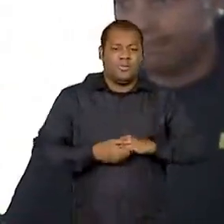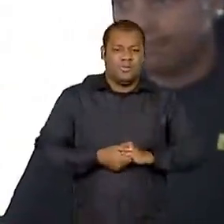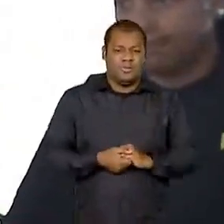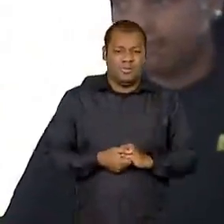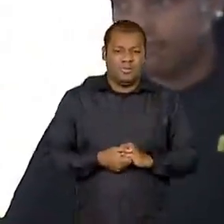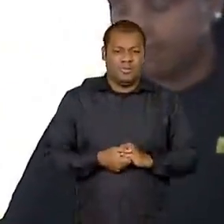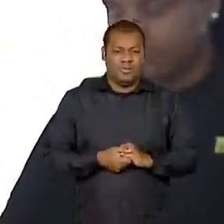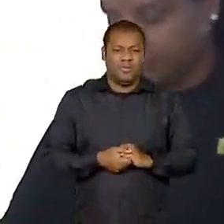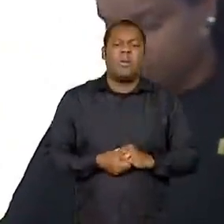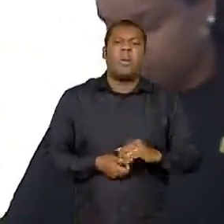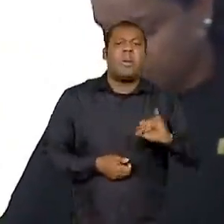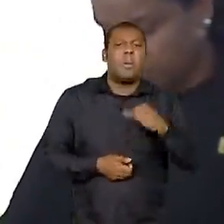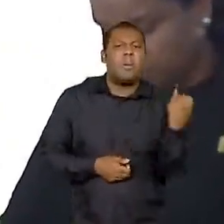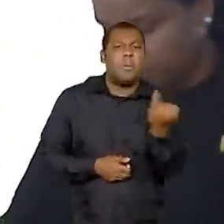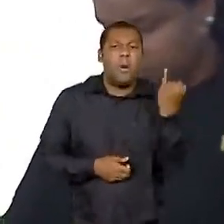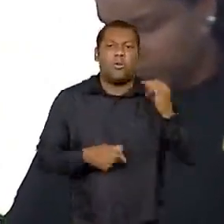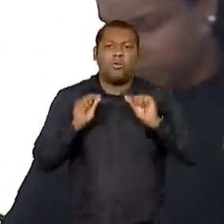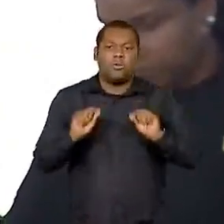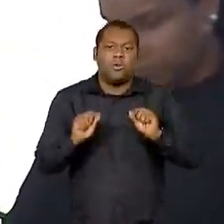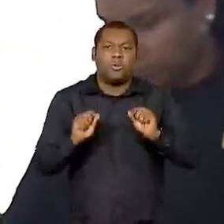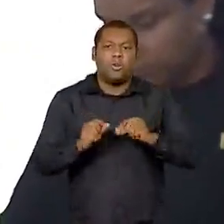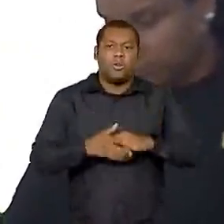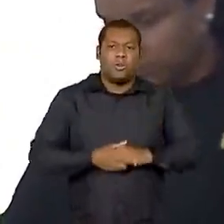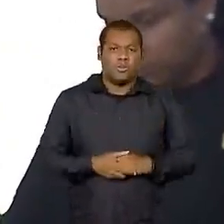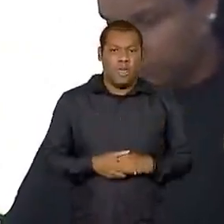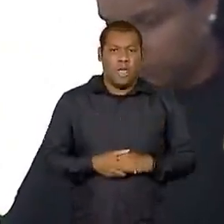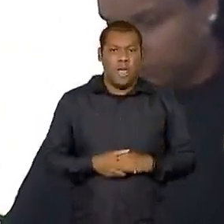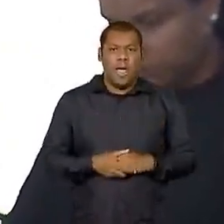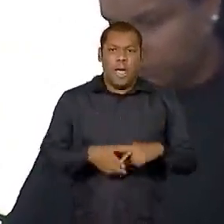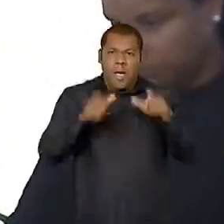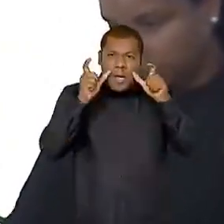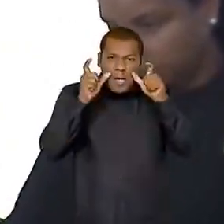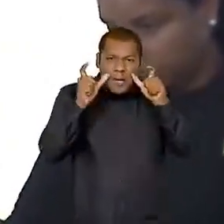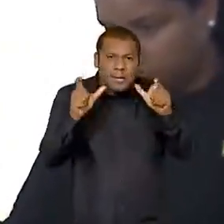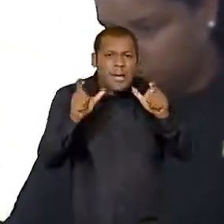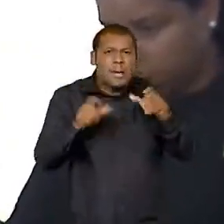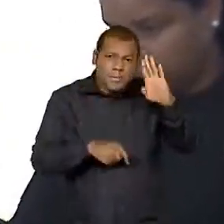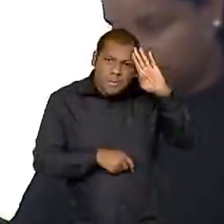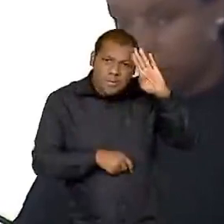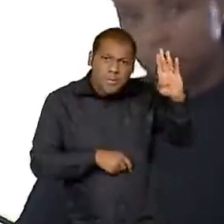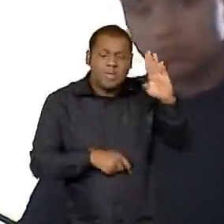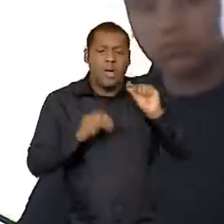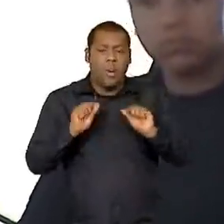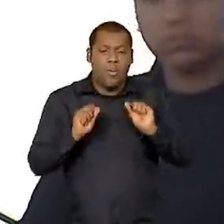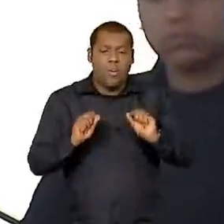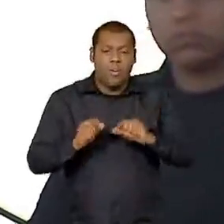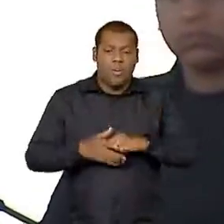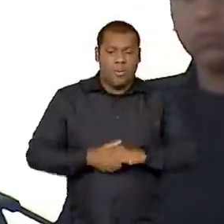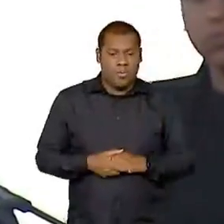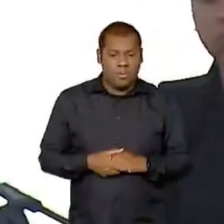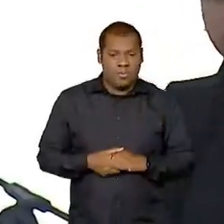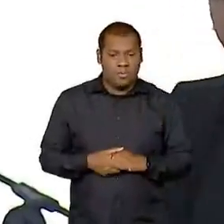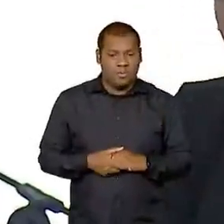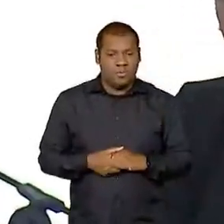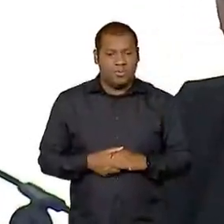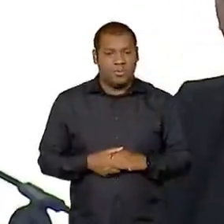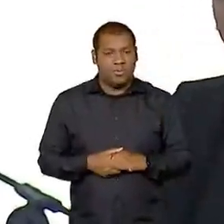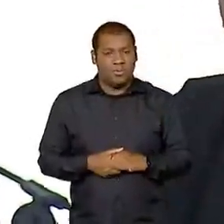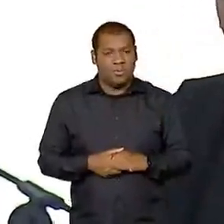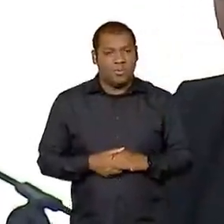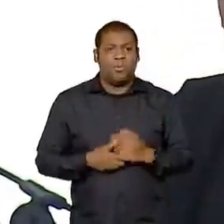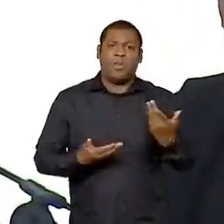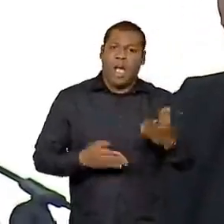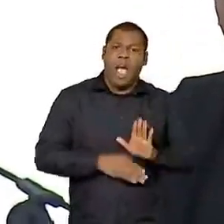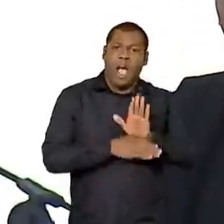gente. O que importa é enxergar o verdadeiro interesse público. Importa enxergar que nós temos que fazer a diferença